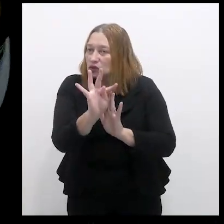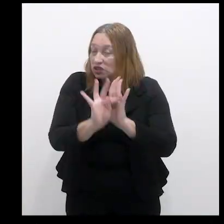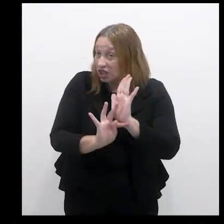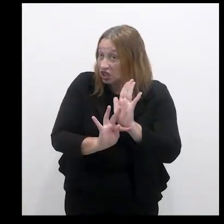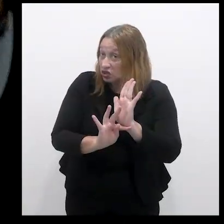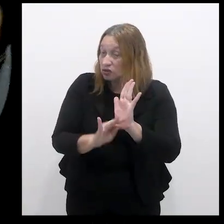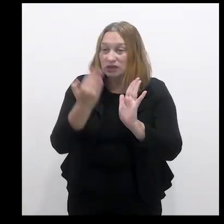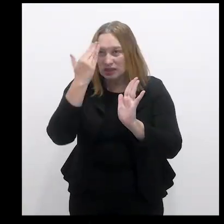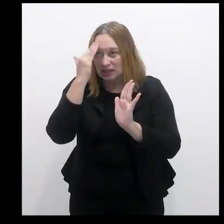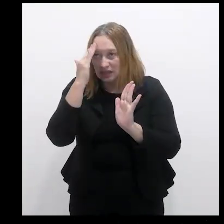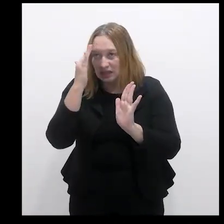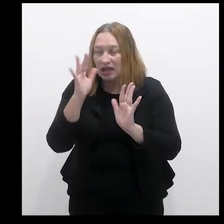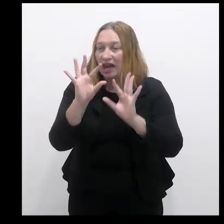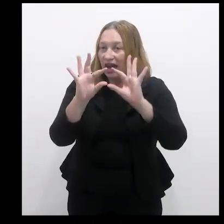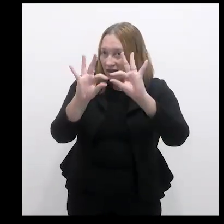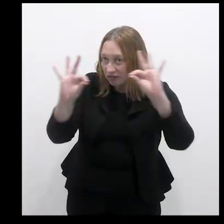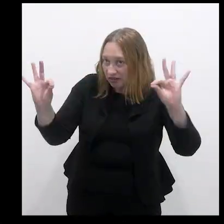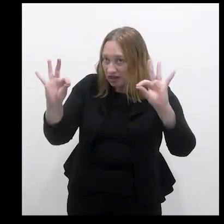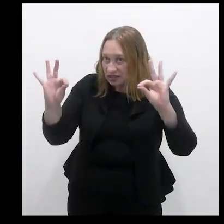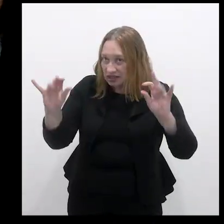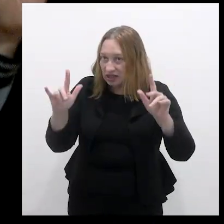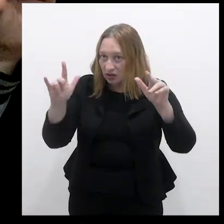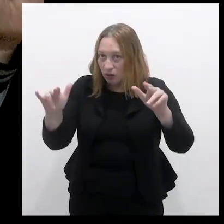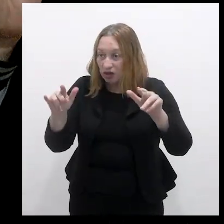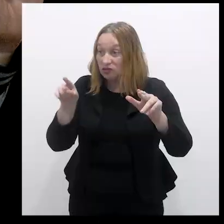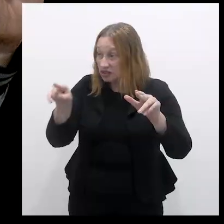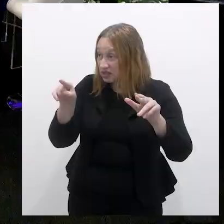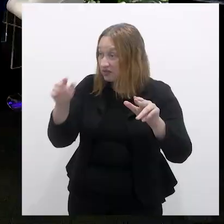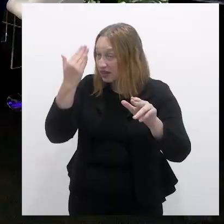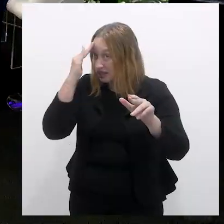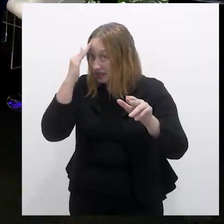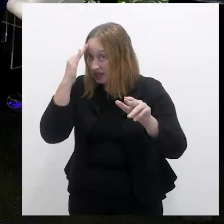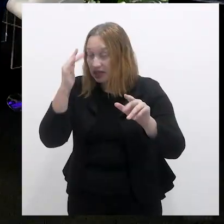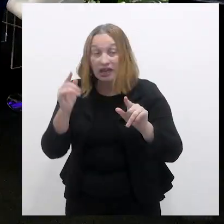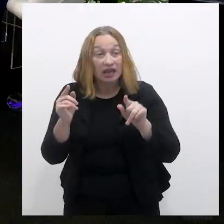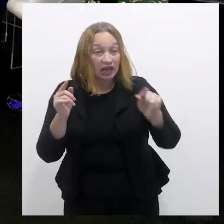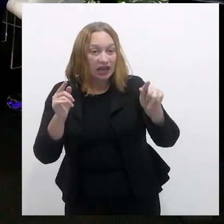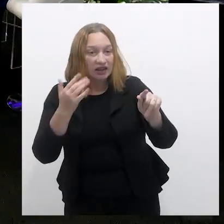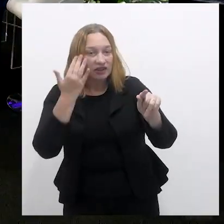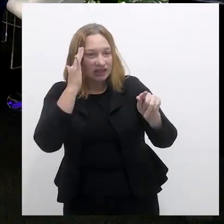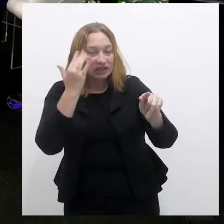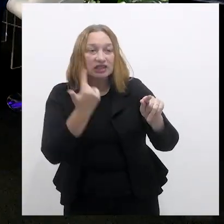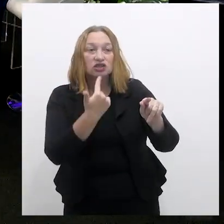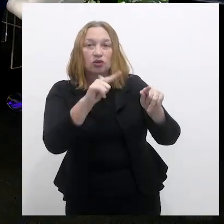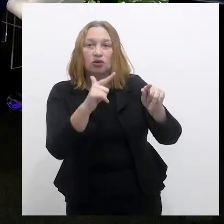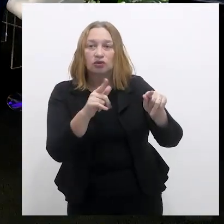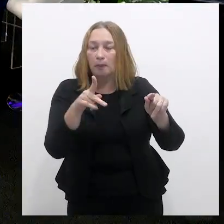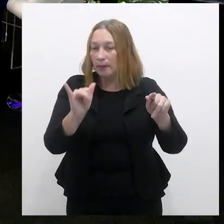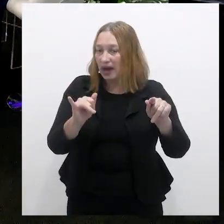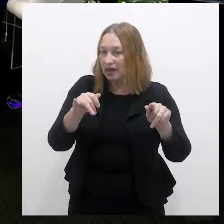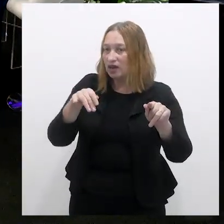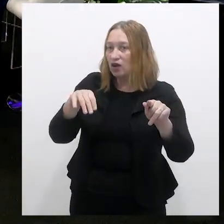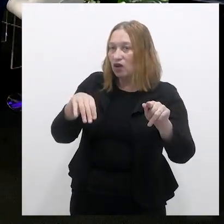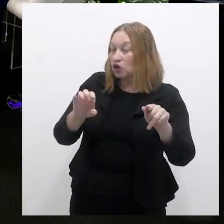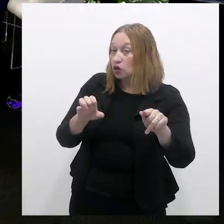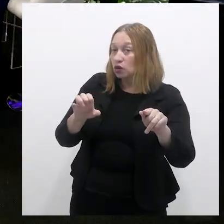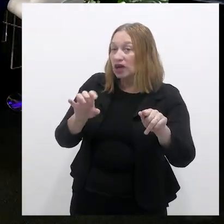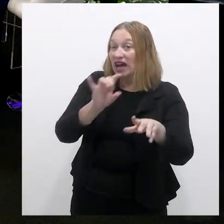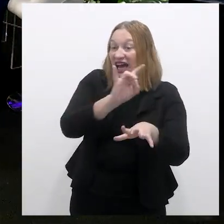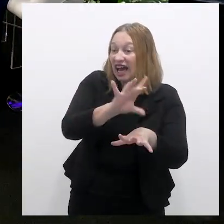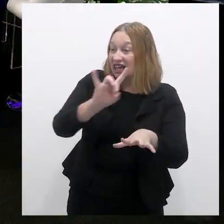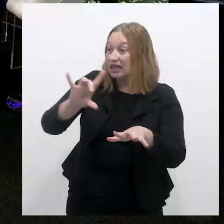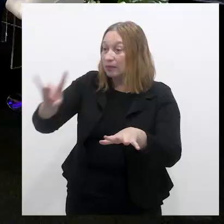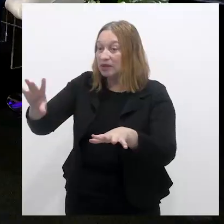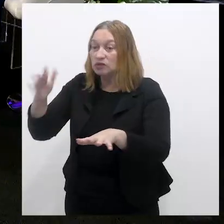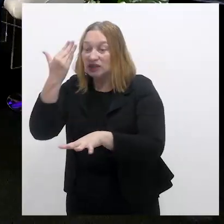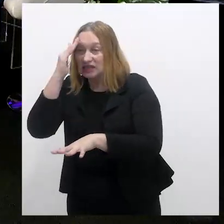o texto em camadas de compreensão, que é a mesma frase, você vai entender de um jeito, seu filho vai entender de outro. Sim, claro. Sua mãe, seu pai,